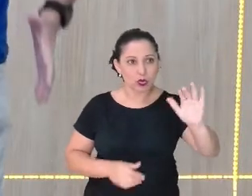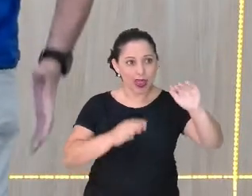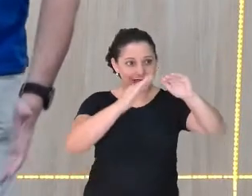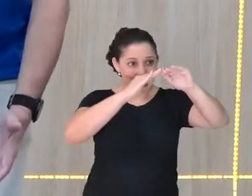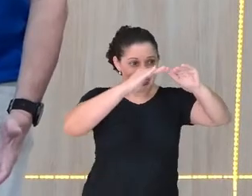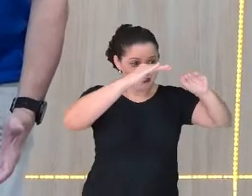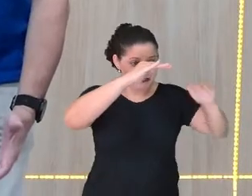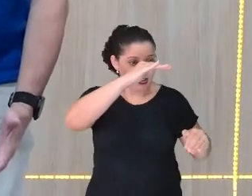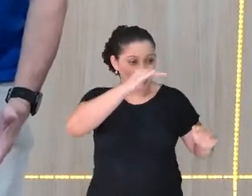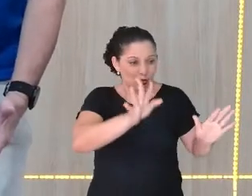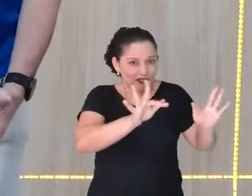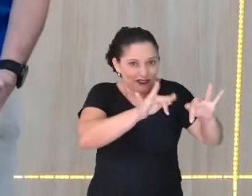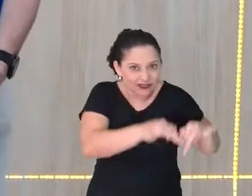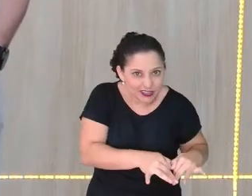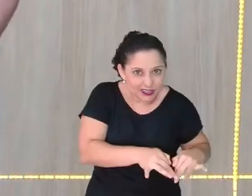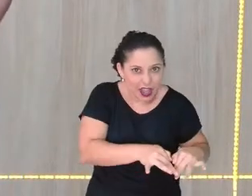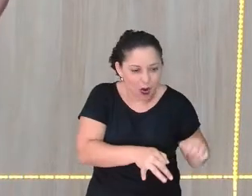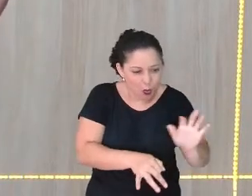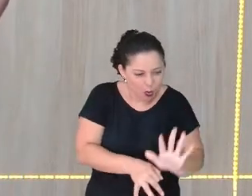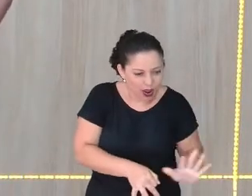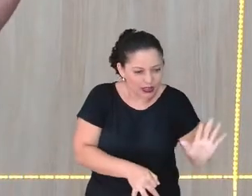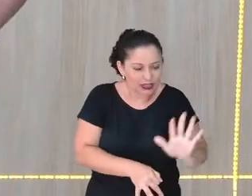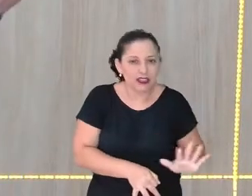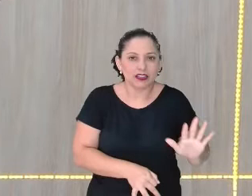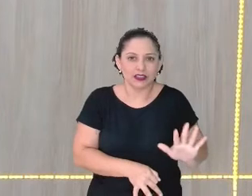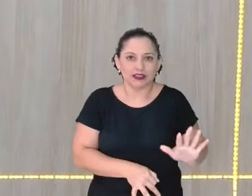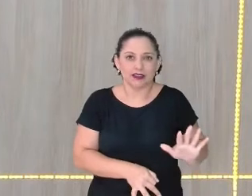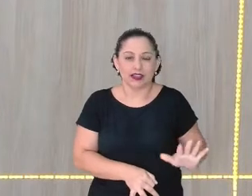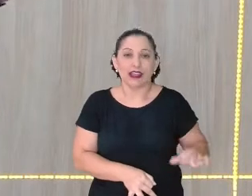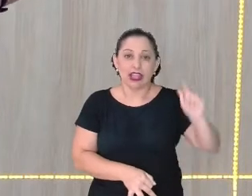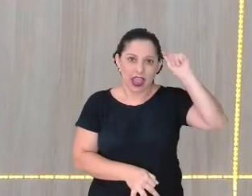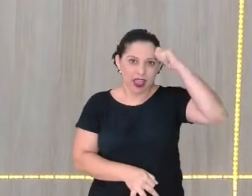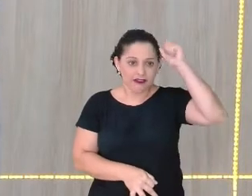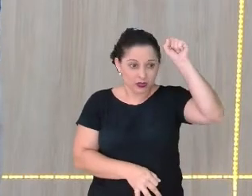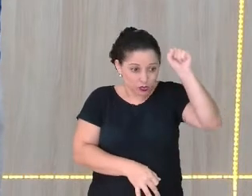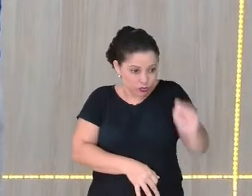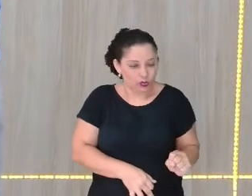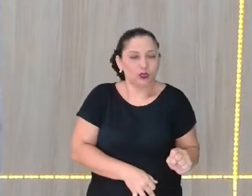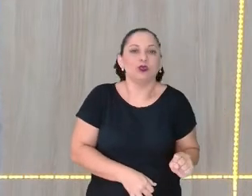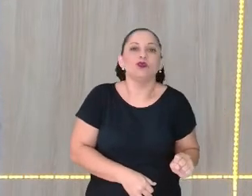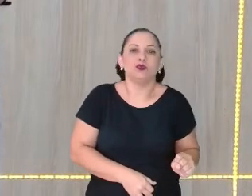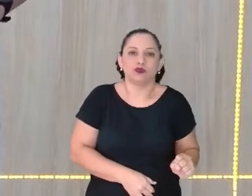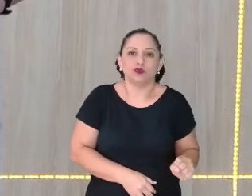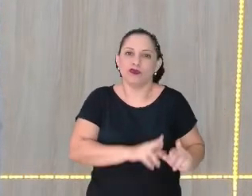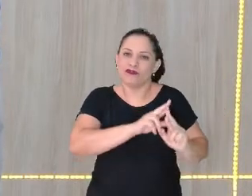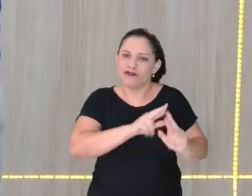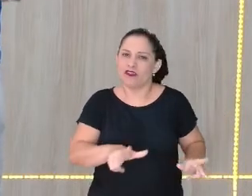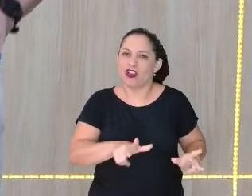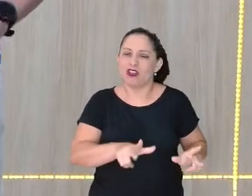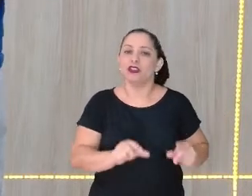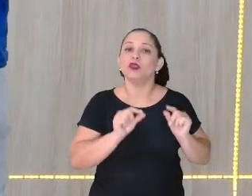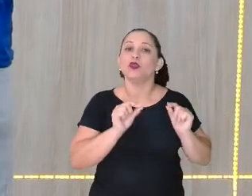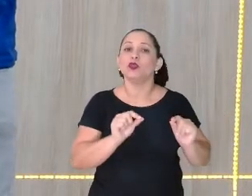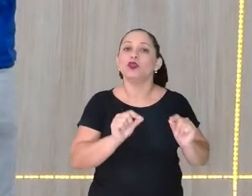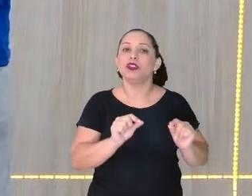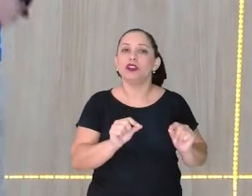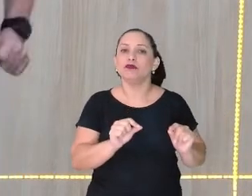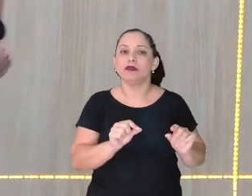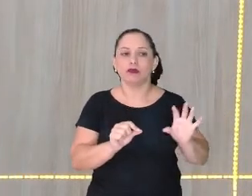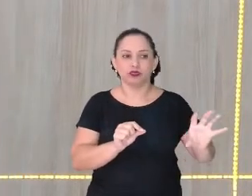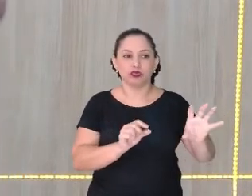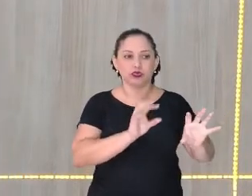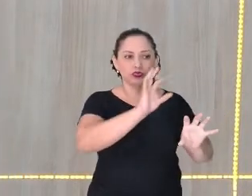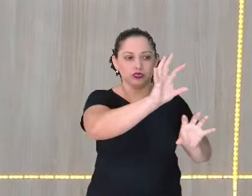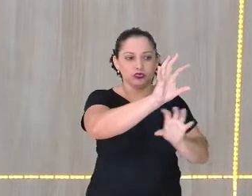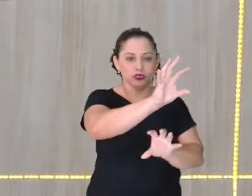lá embaixo, certo? Onde tem a África do Sul, aí se distingue um pouquinho África do Sul, Orange e Transvaal